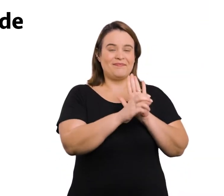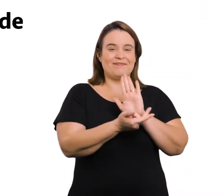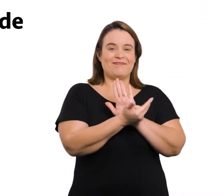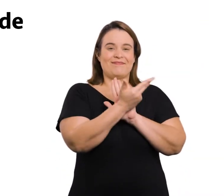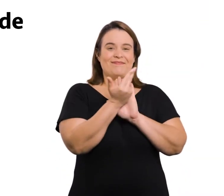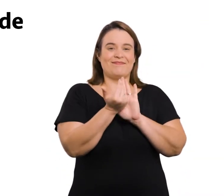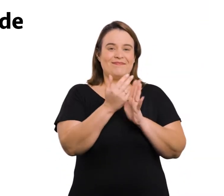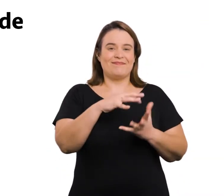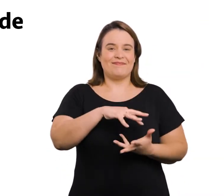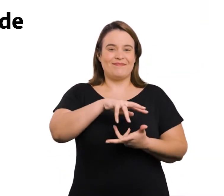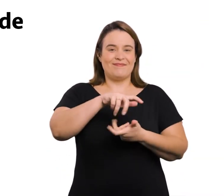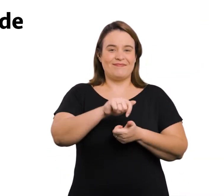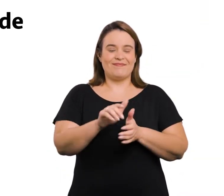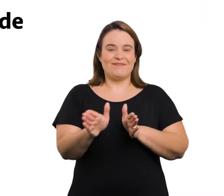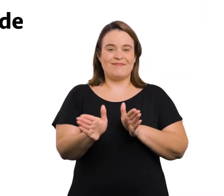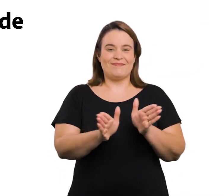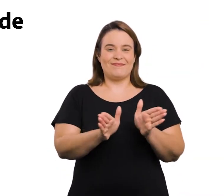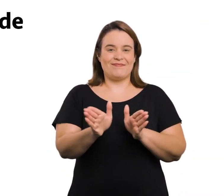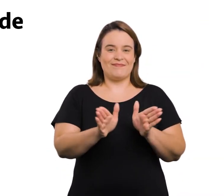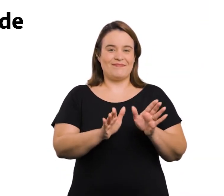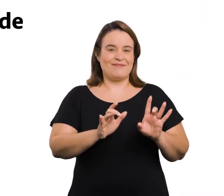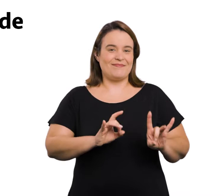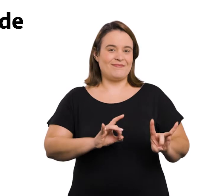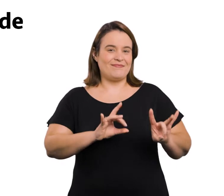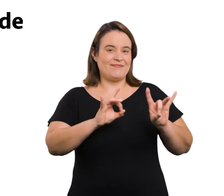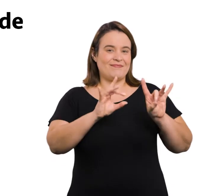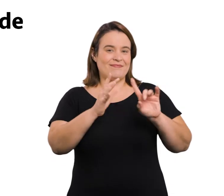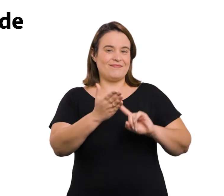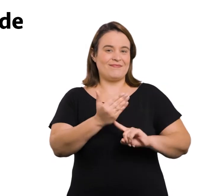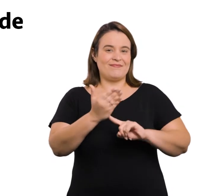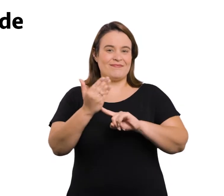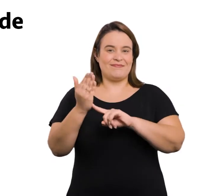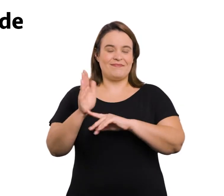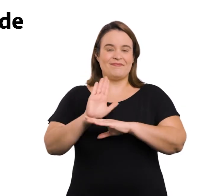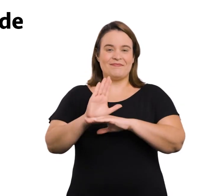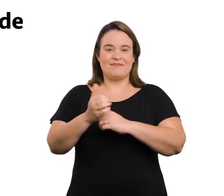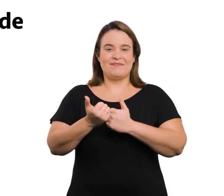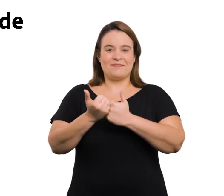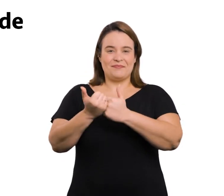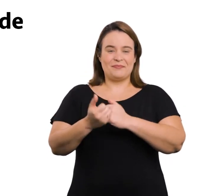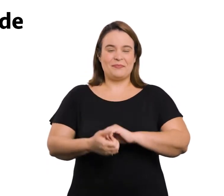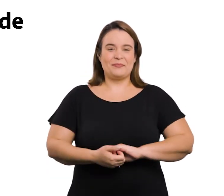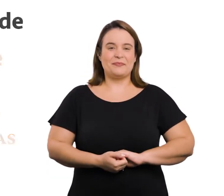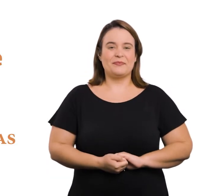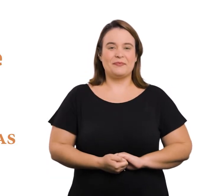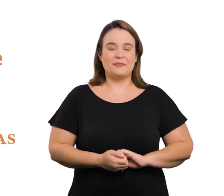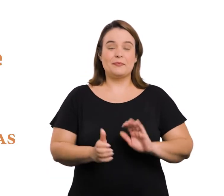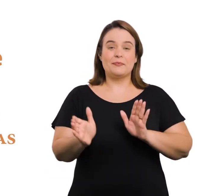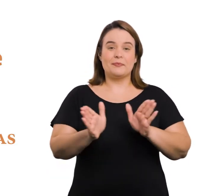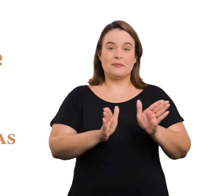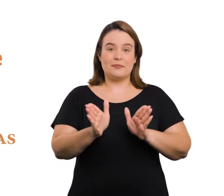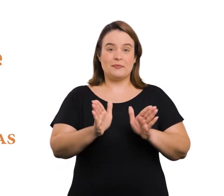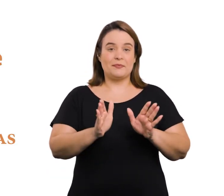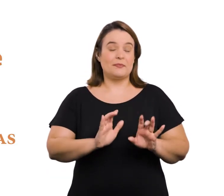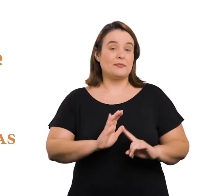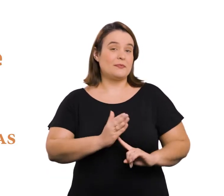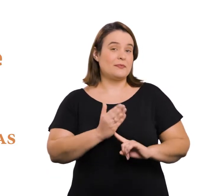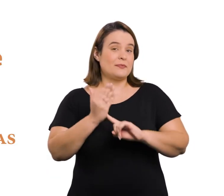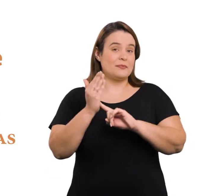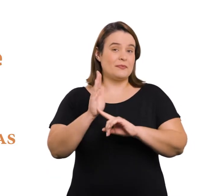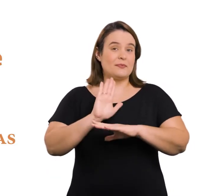Continuação do capítulo Desenho Universal, Acessibilidade e Tecnologias Assistivas.